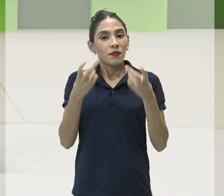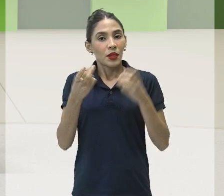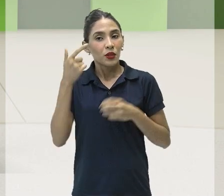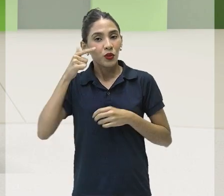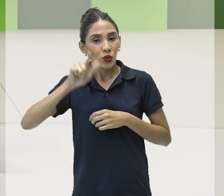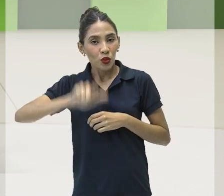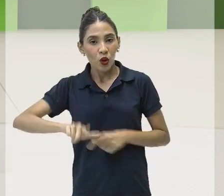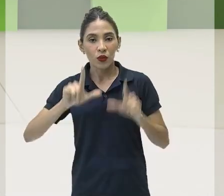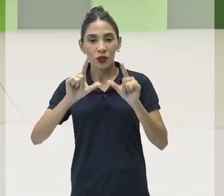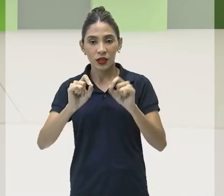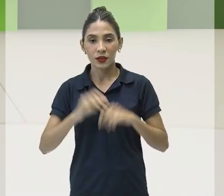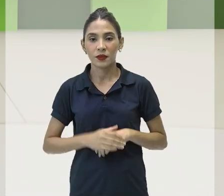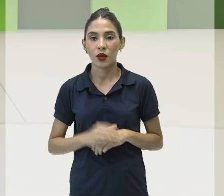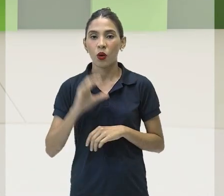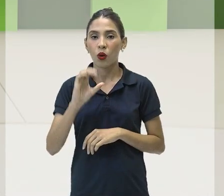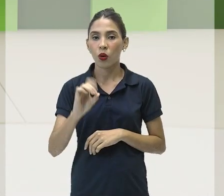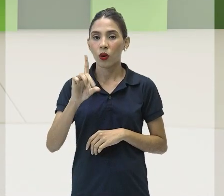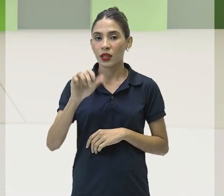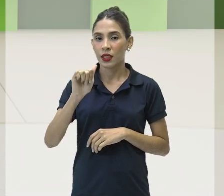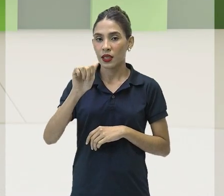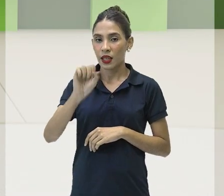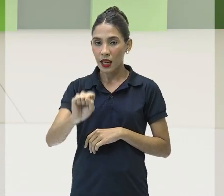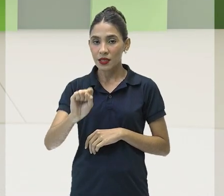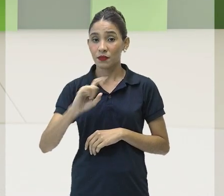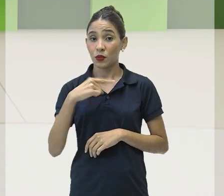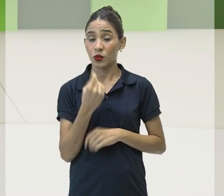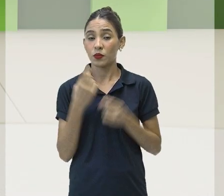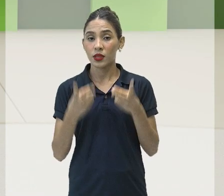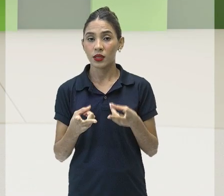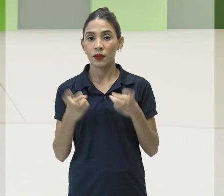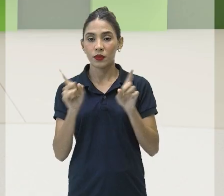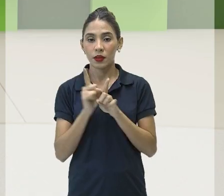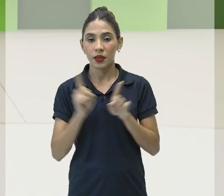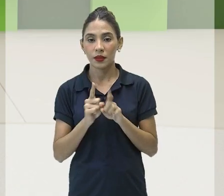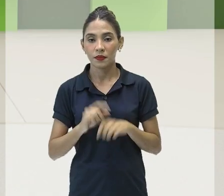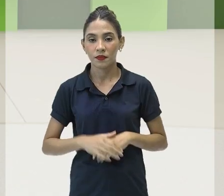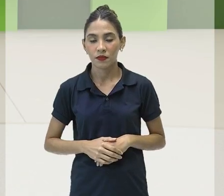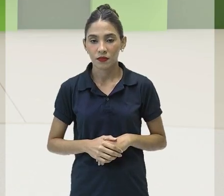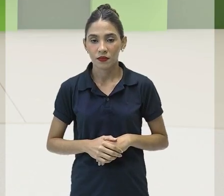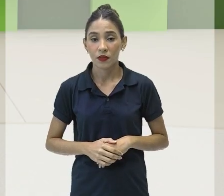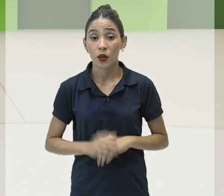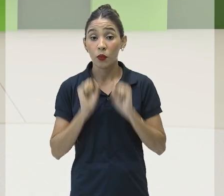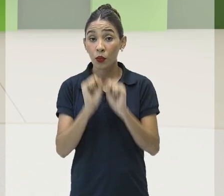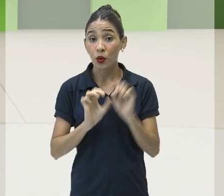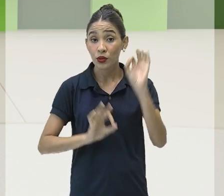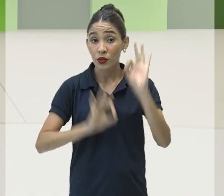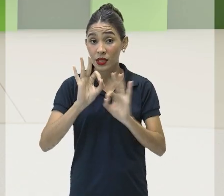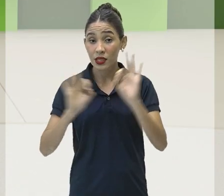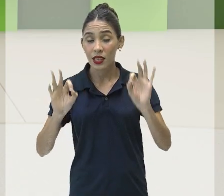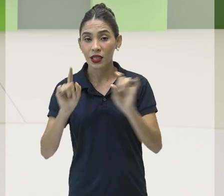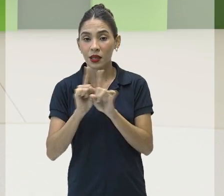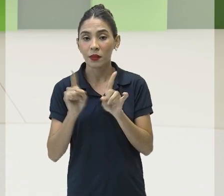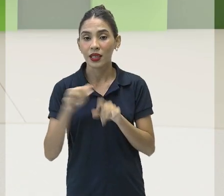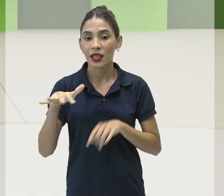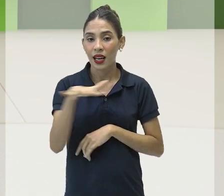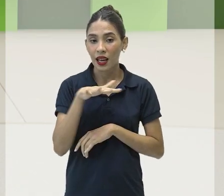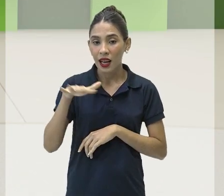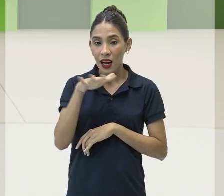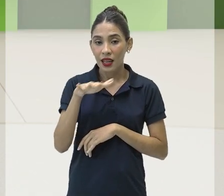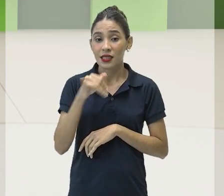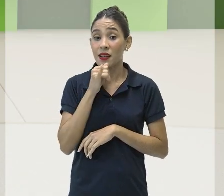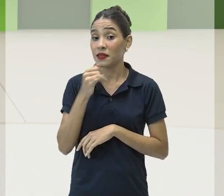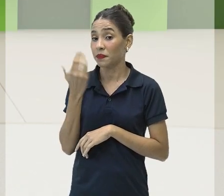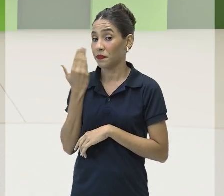praticamente aqui os ODS, né, nós observamos aqui ao lado que ela pode ser dividida em áreas,